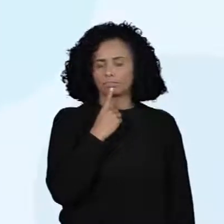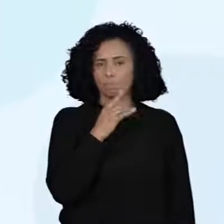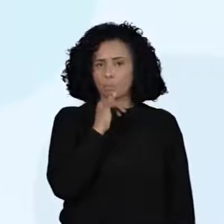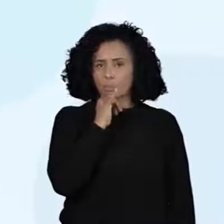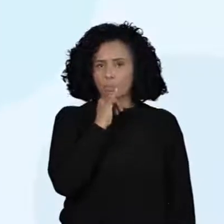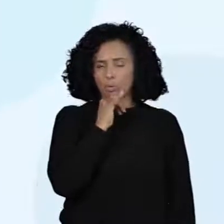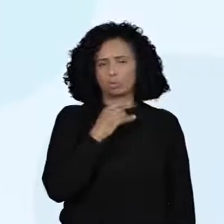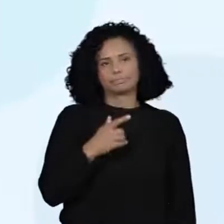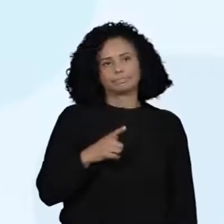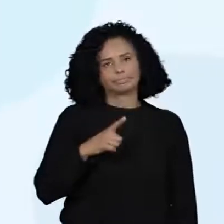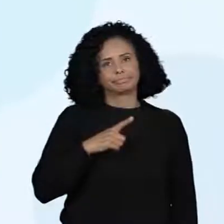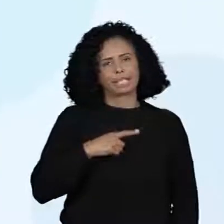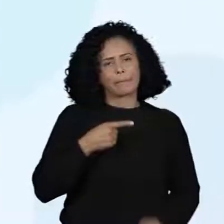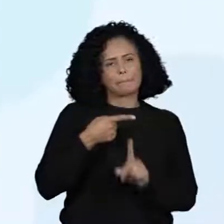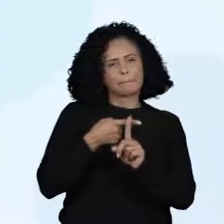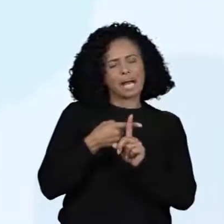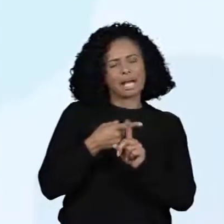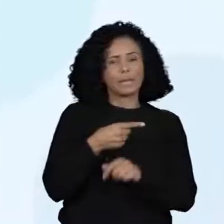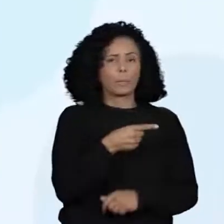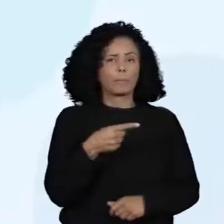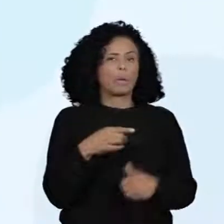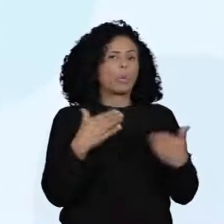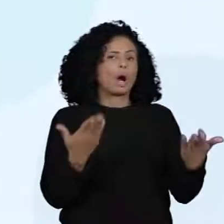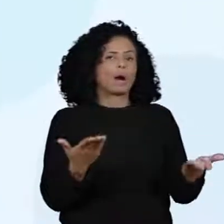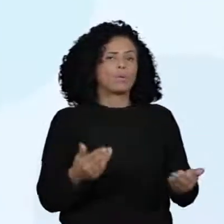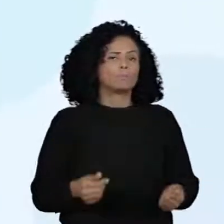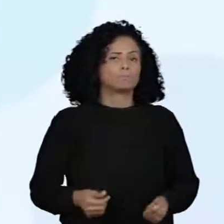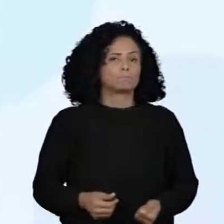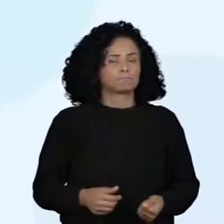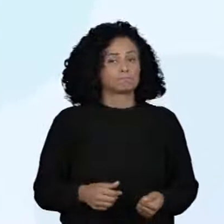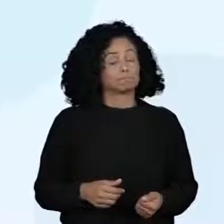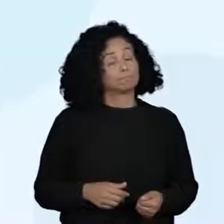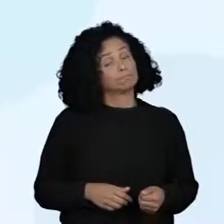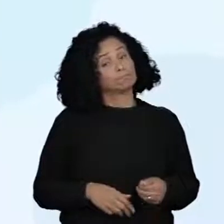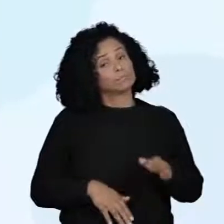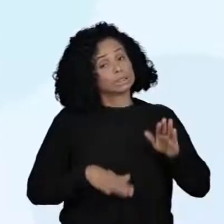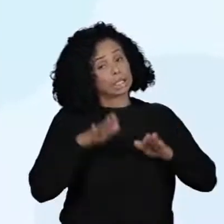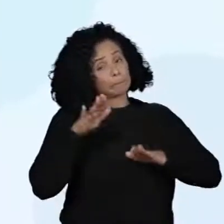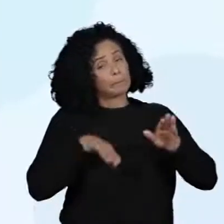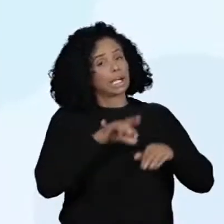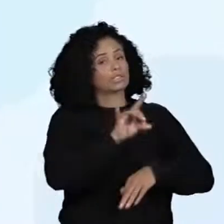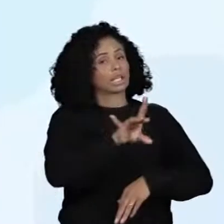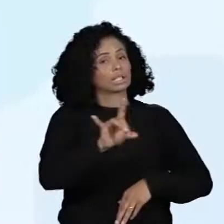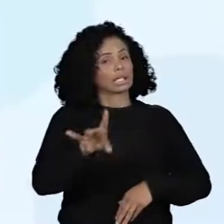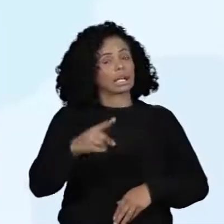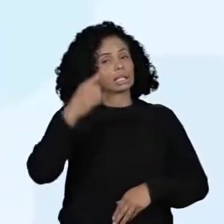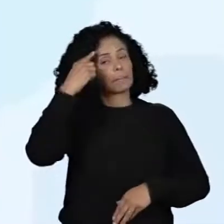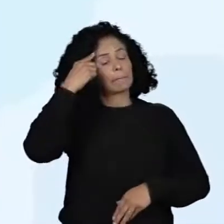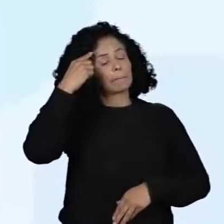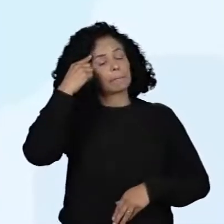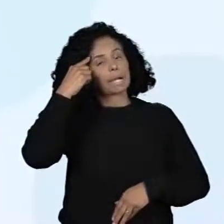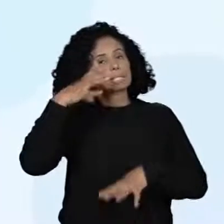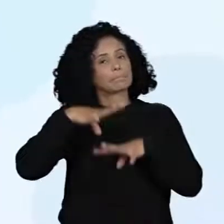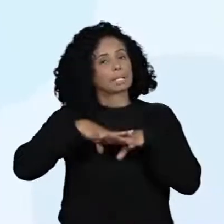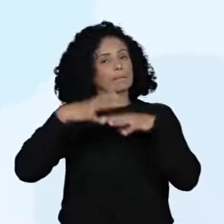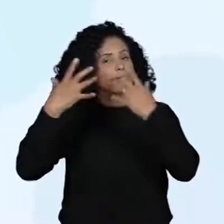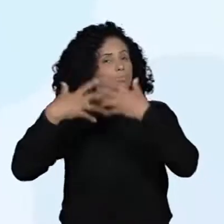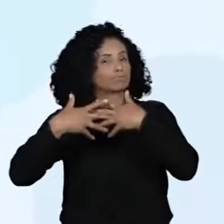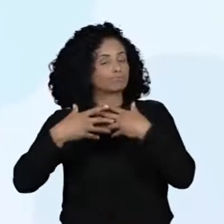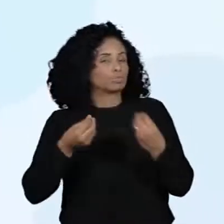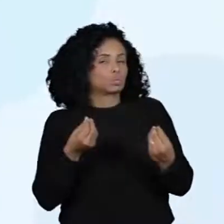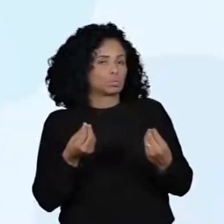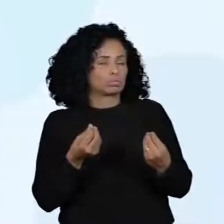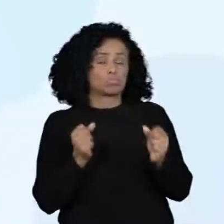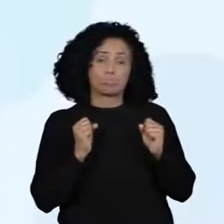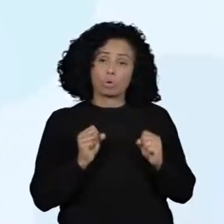falar, é uma adição ou uma subtração? Vai depender da estratégia de cada mesmo. um, não é? Podemos fazer uma subtração, pegar a